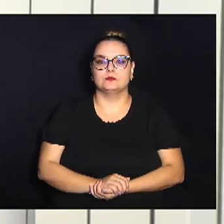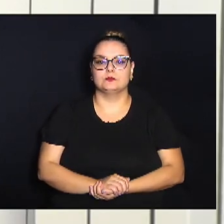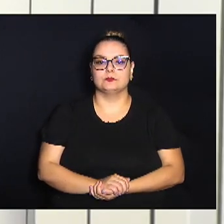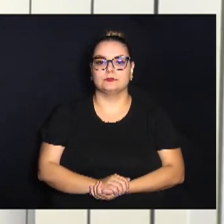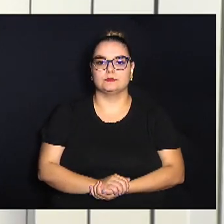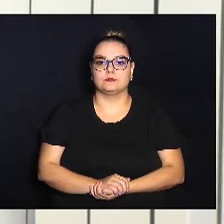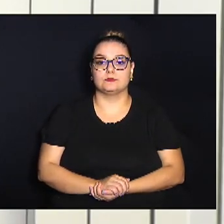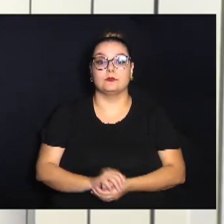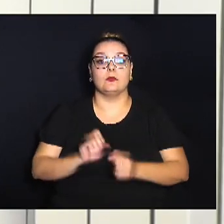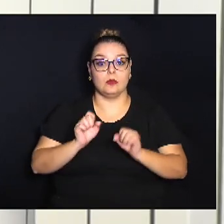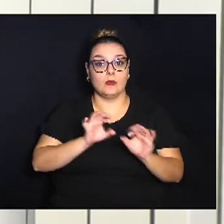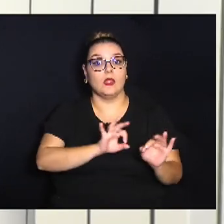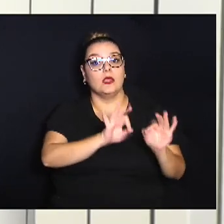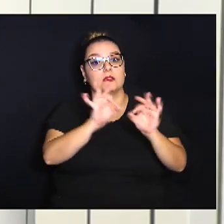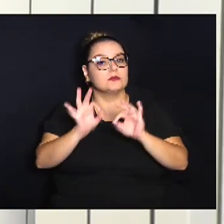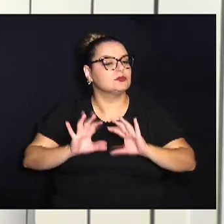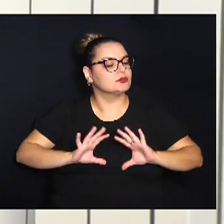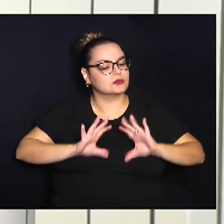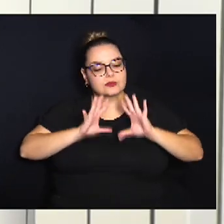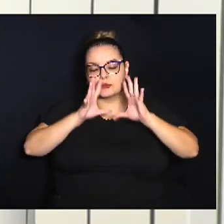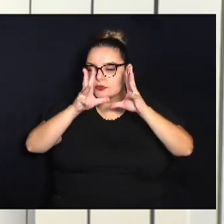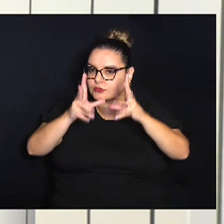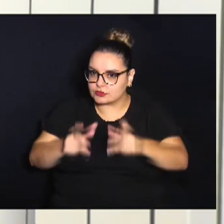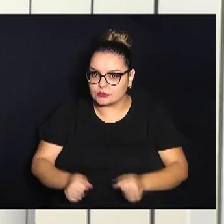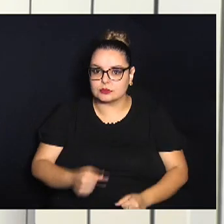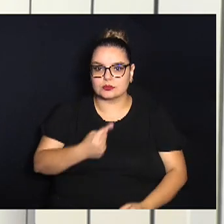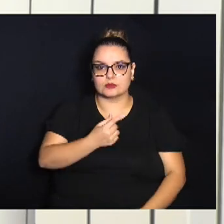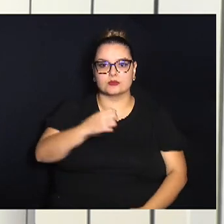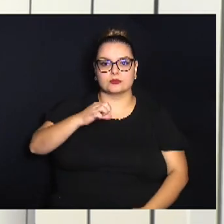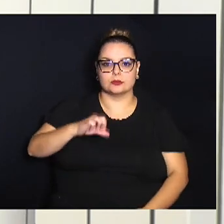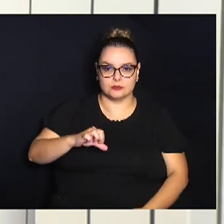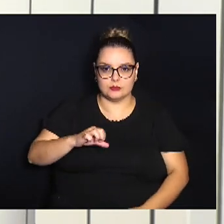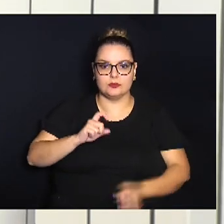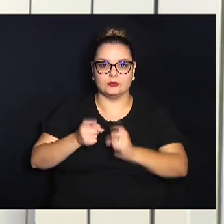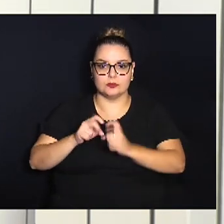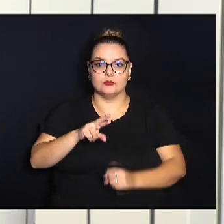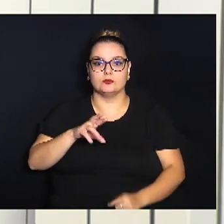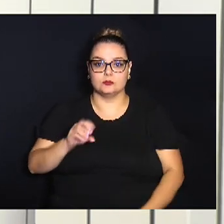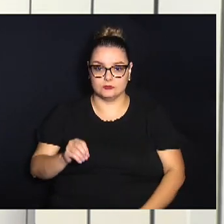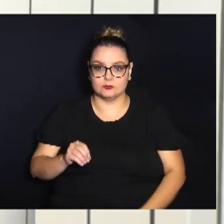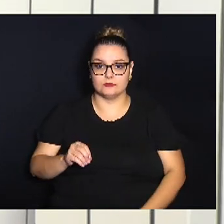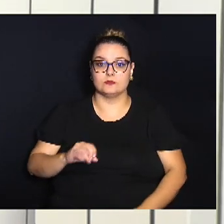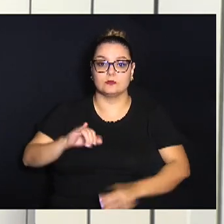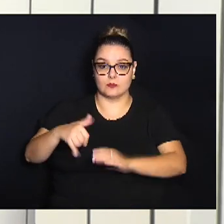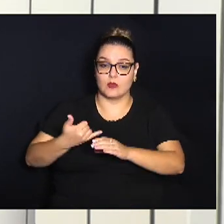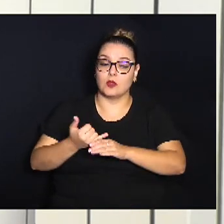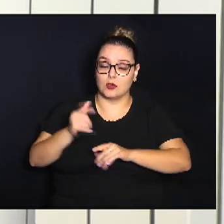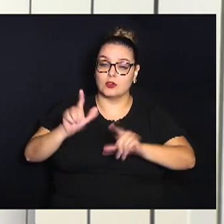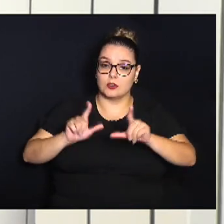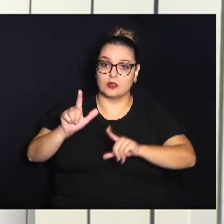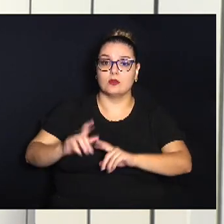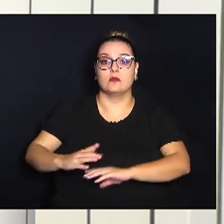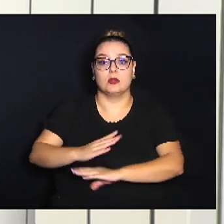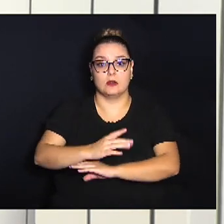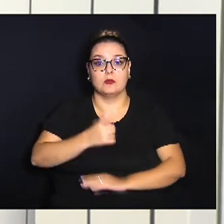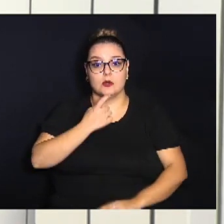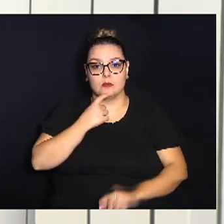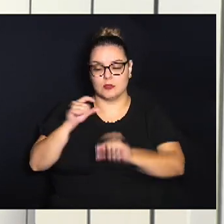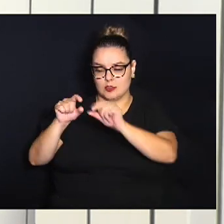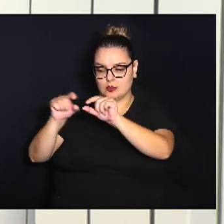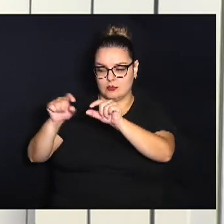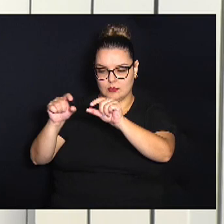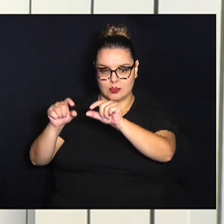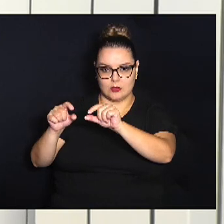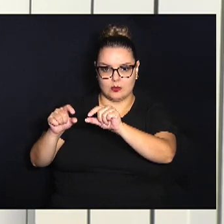E você pode assistir na íntegra a 19ª reunião ordinária no YouTube da TV Câmara Campinas. É só digitar